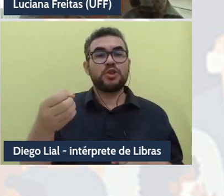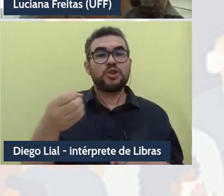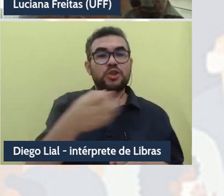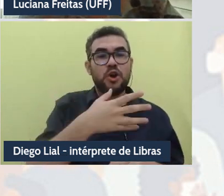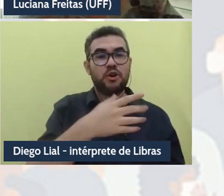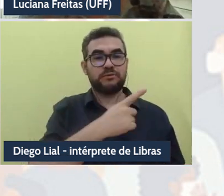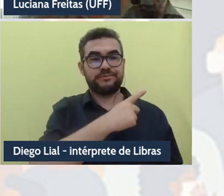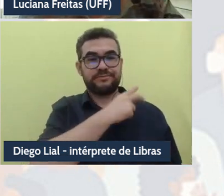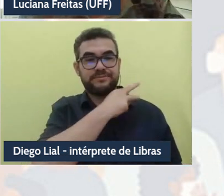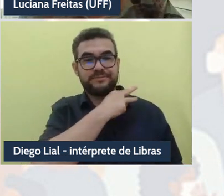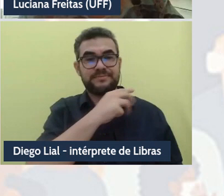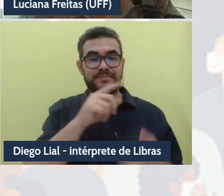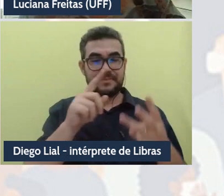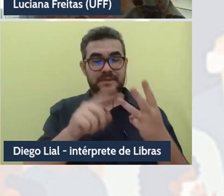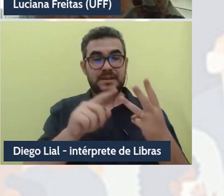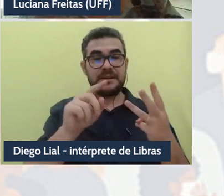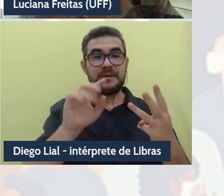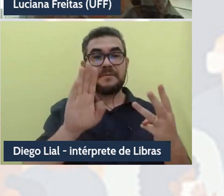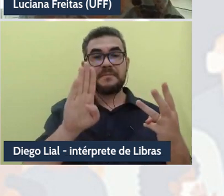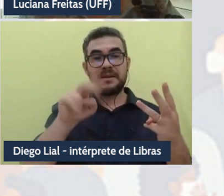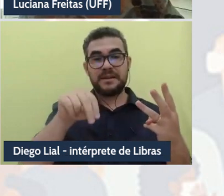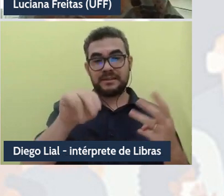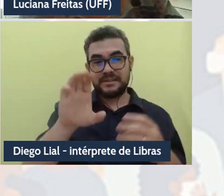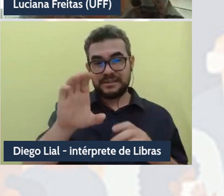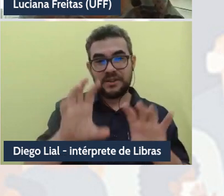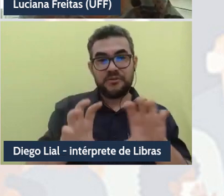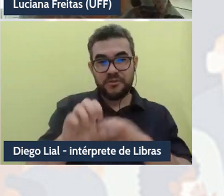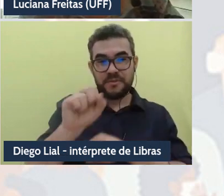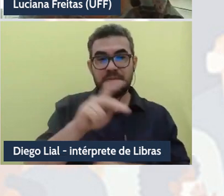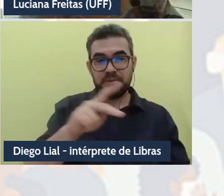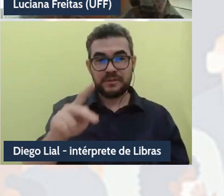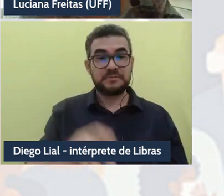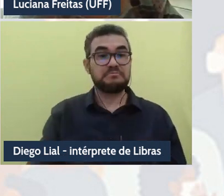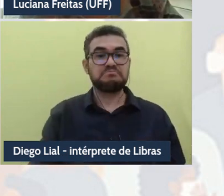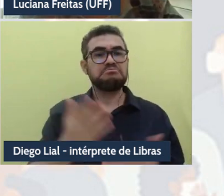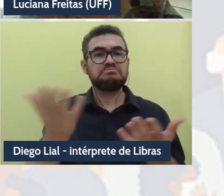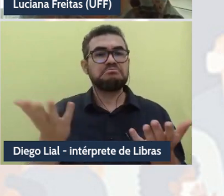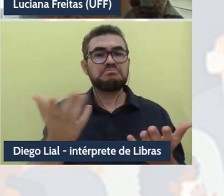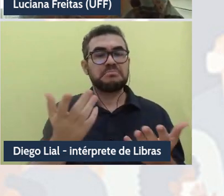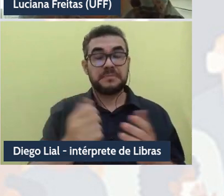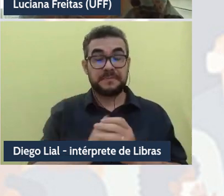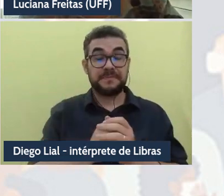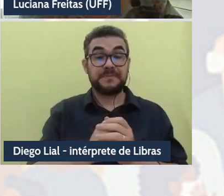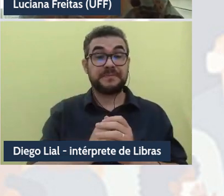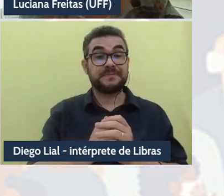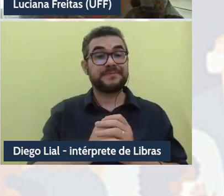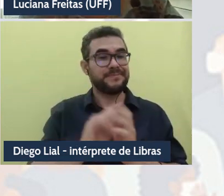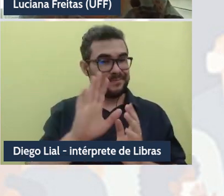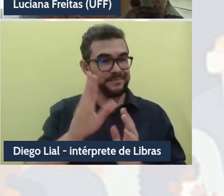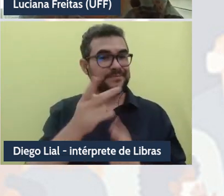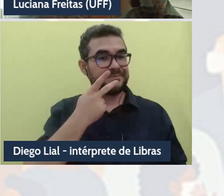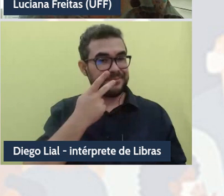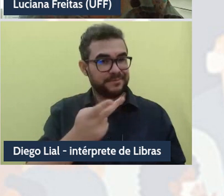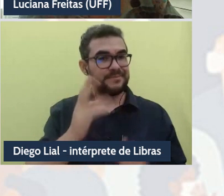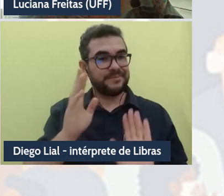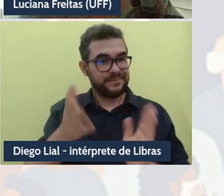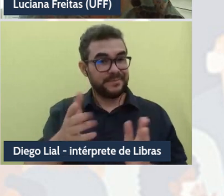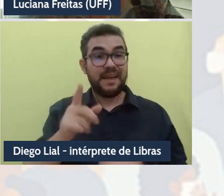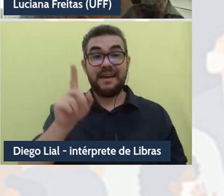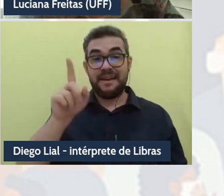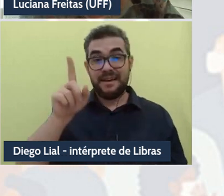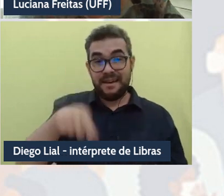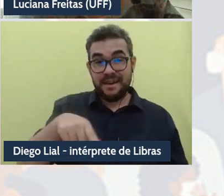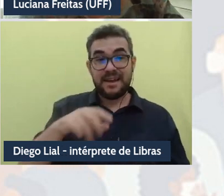BNC Formação. A relação é que elas são parte disso que estava lá no meu título, a Reforma Empresarial da